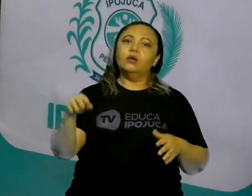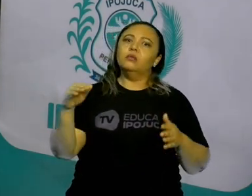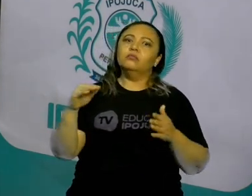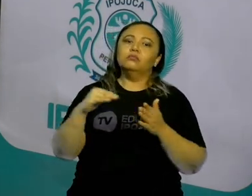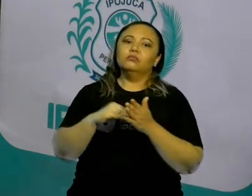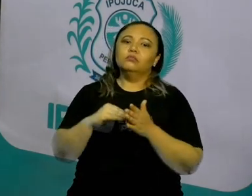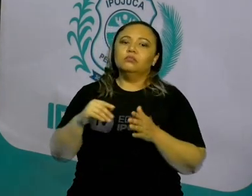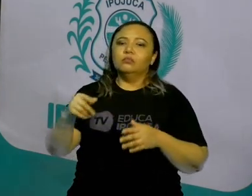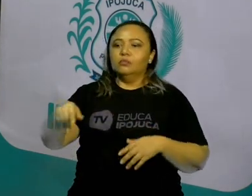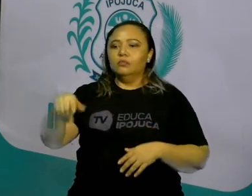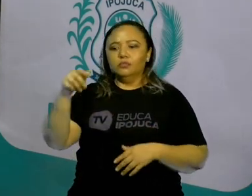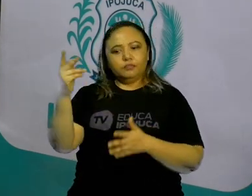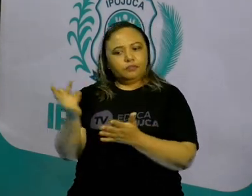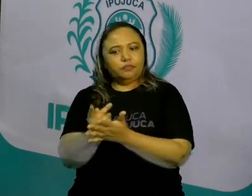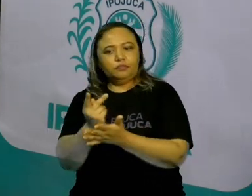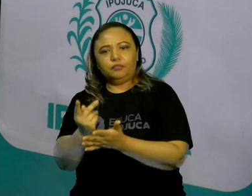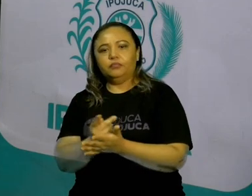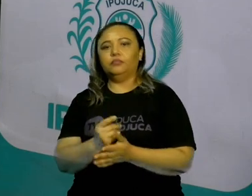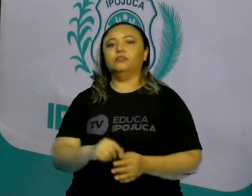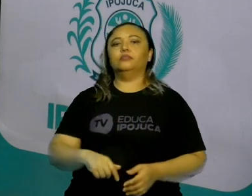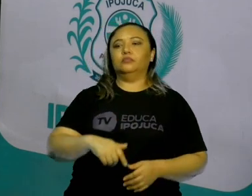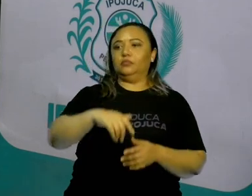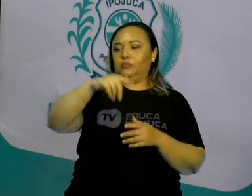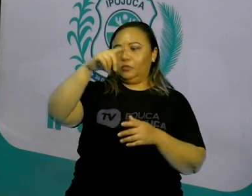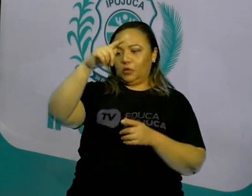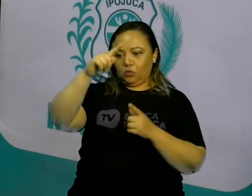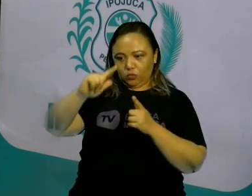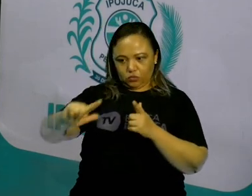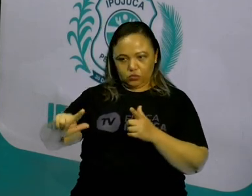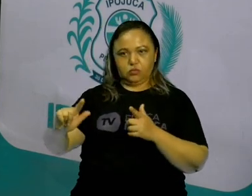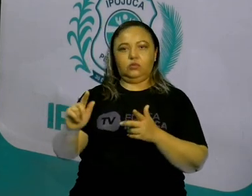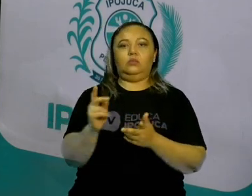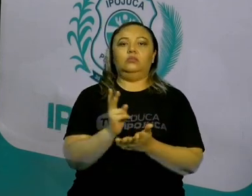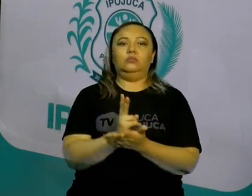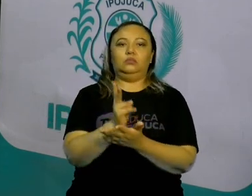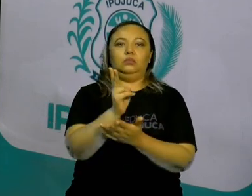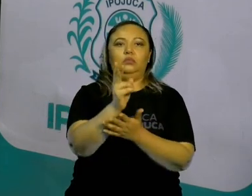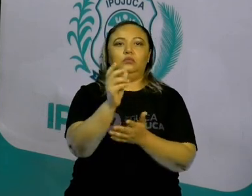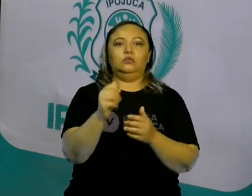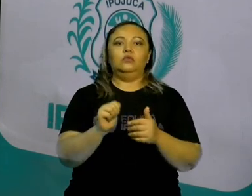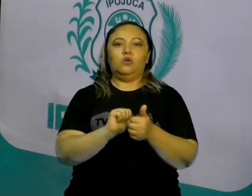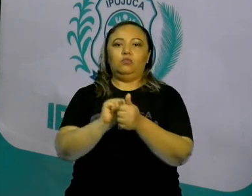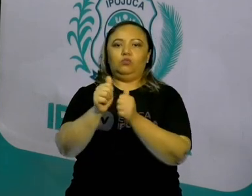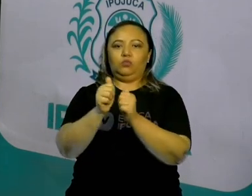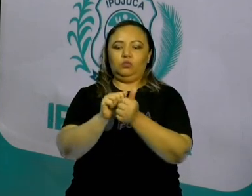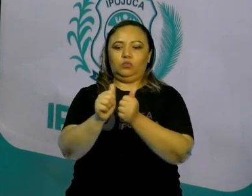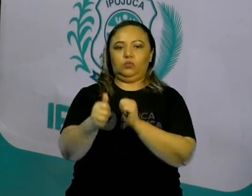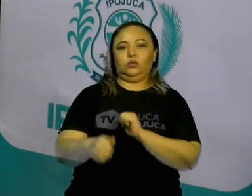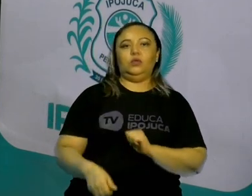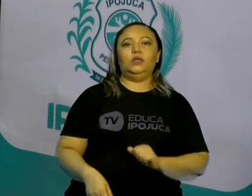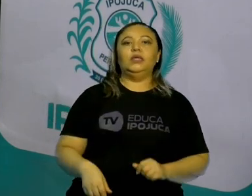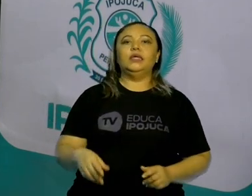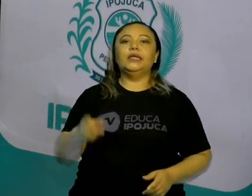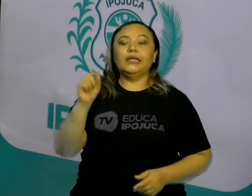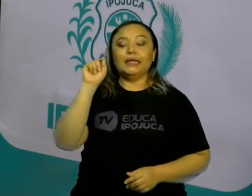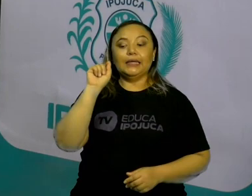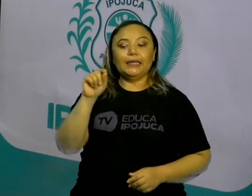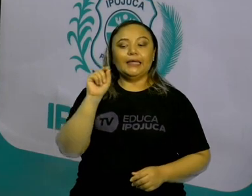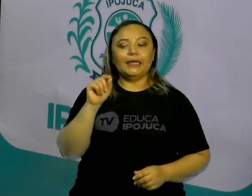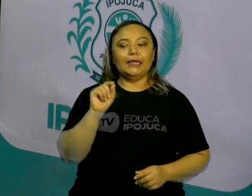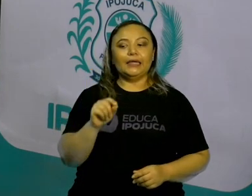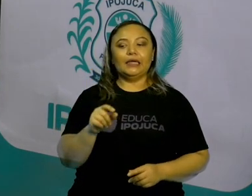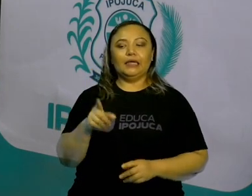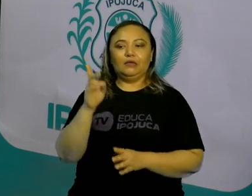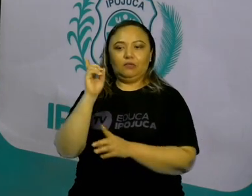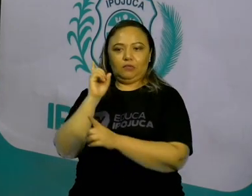fim, se a pessoa errar, passa a vez para o próximo. Vence quem acertar mais bananas primeiro,